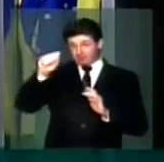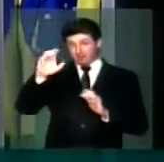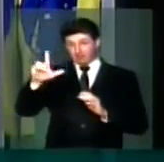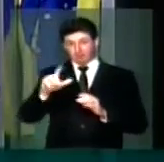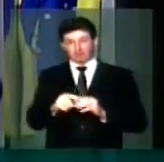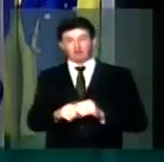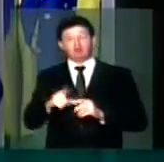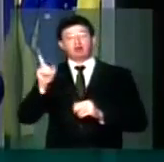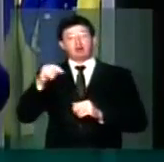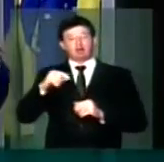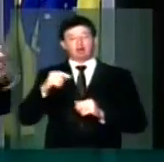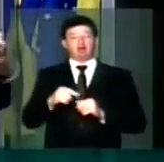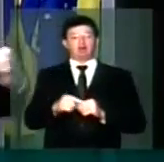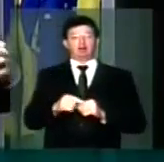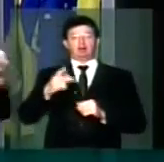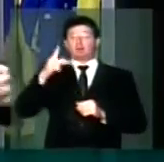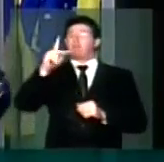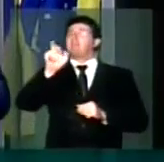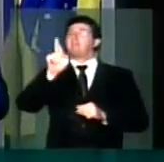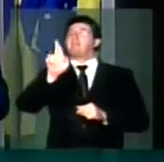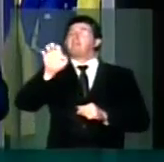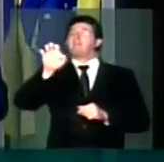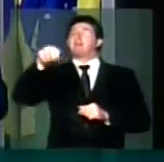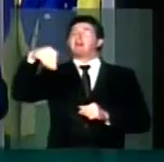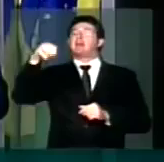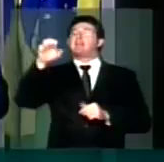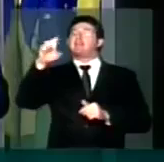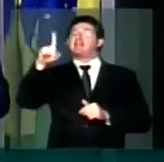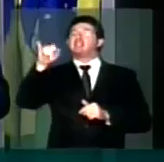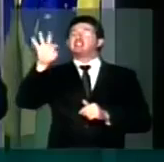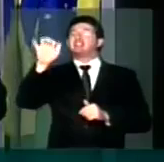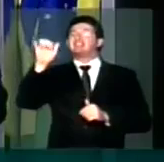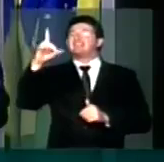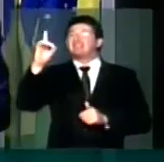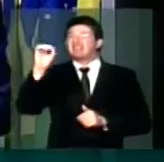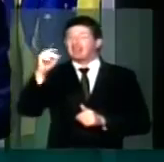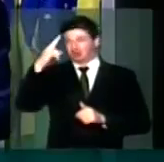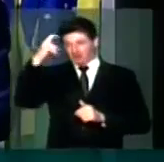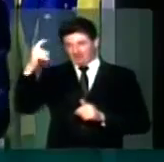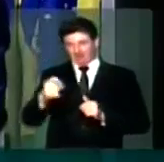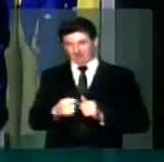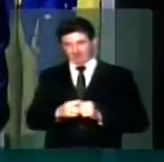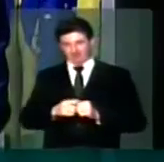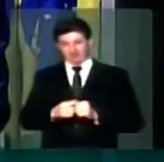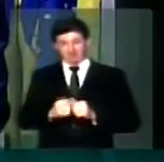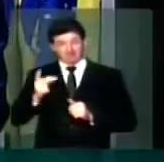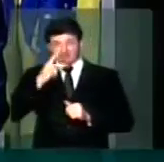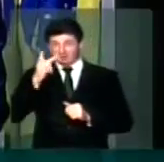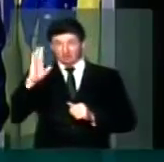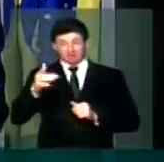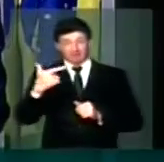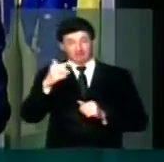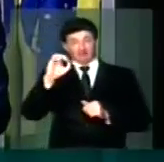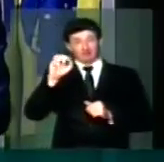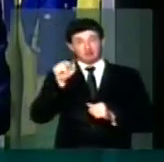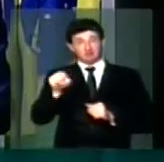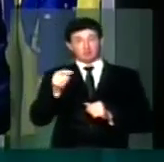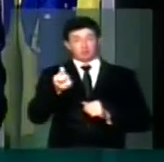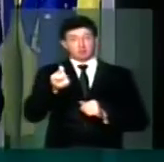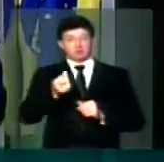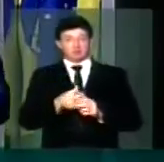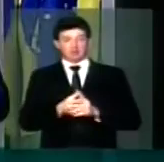o chamado crime premeditado. Nada mais do que afirmar os